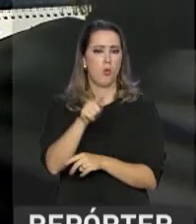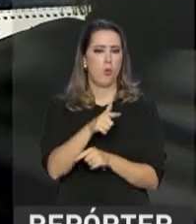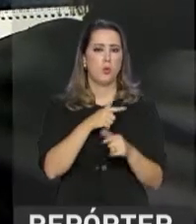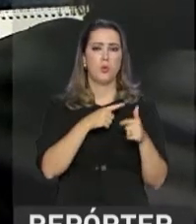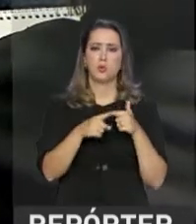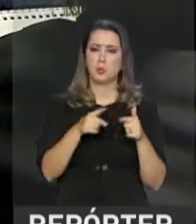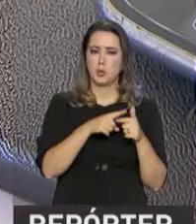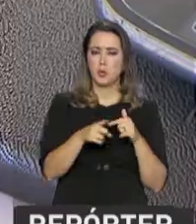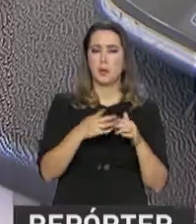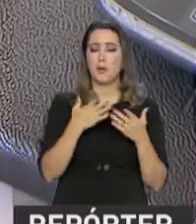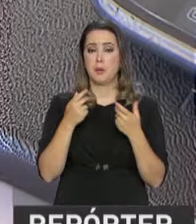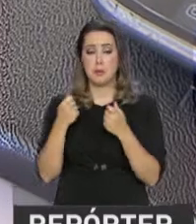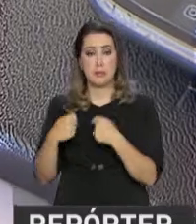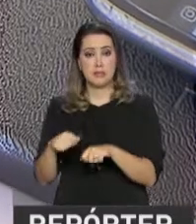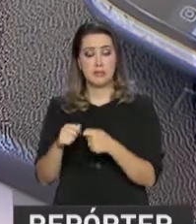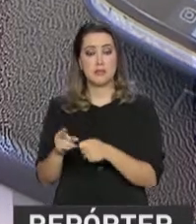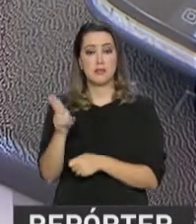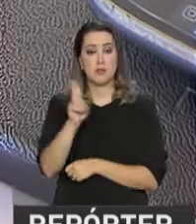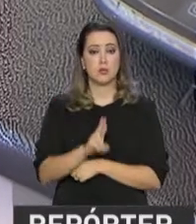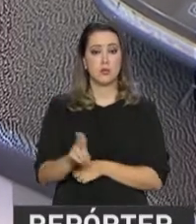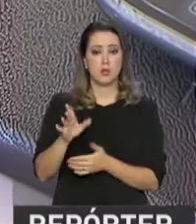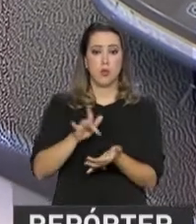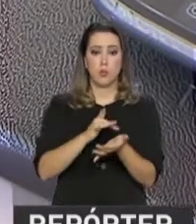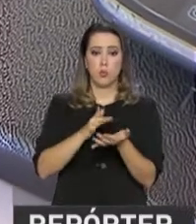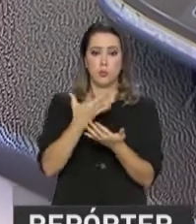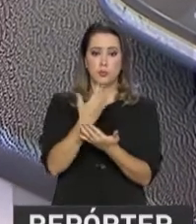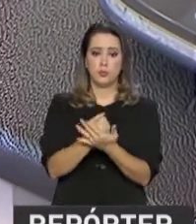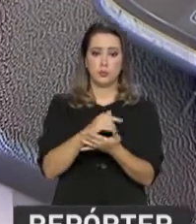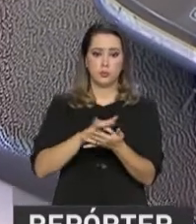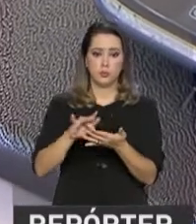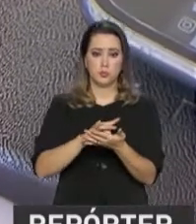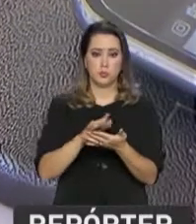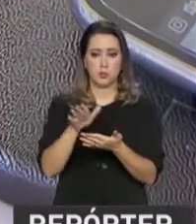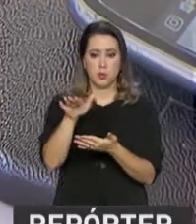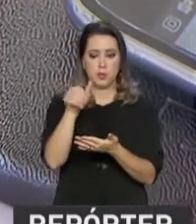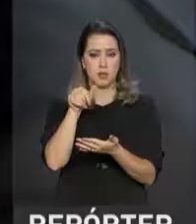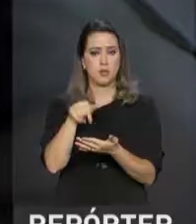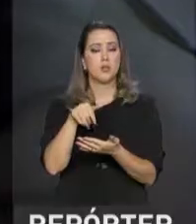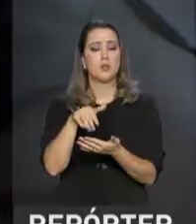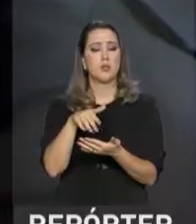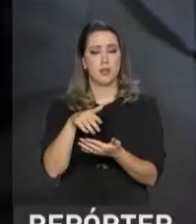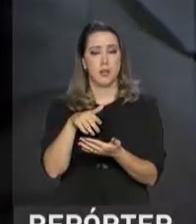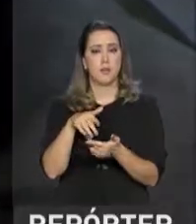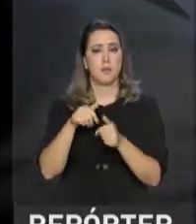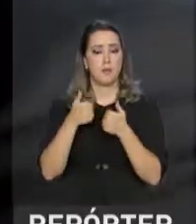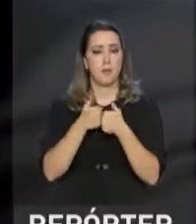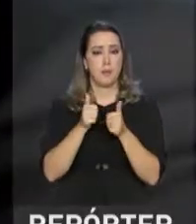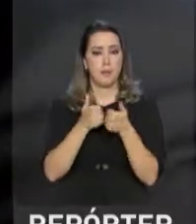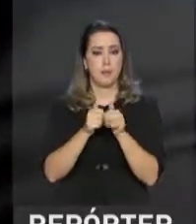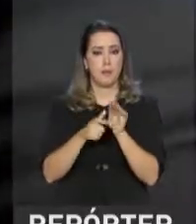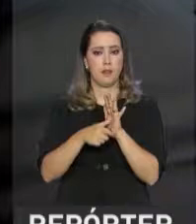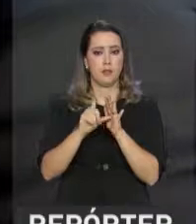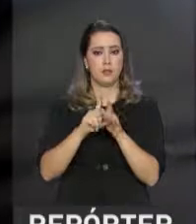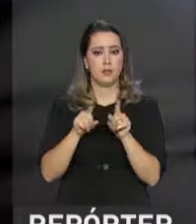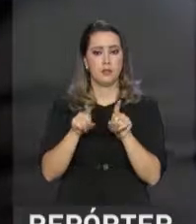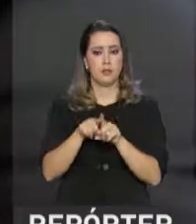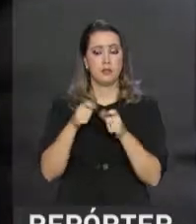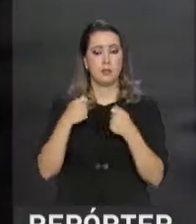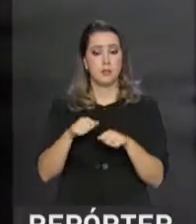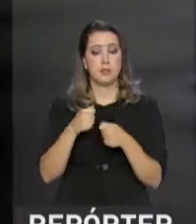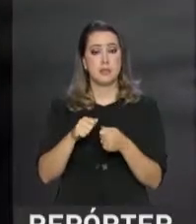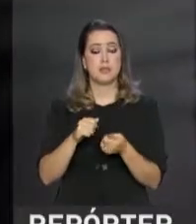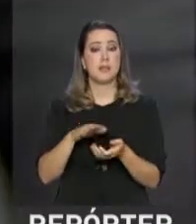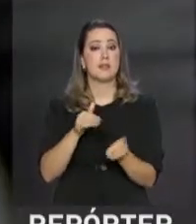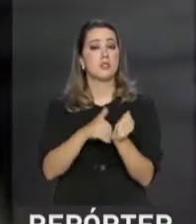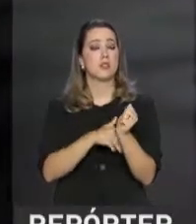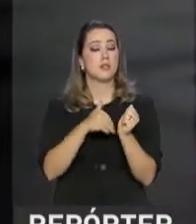resolver alguma demanda ele usa um aplicativo de celular para chamar o transporte antes de sair o servidor coloca uma senha